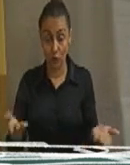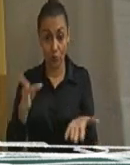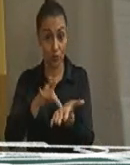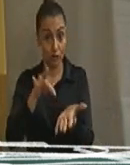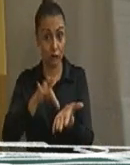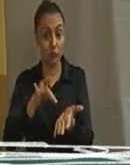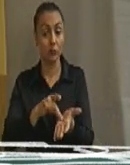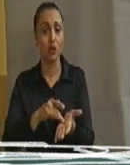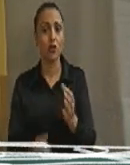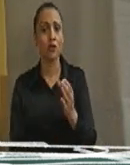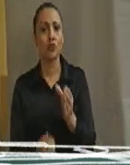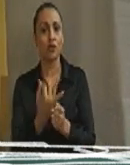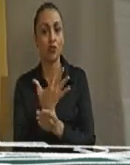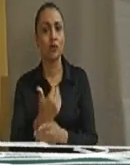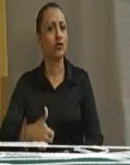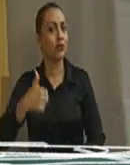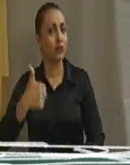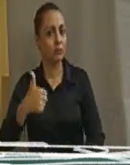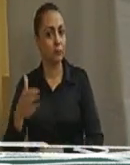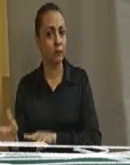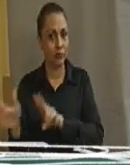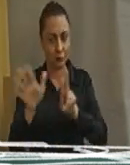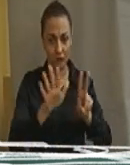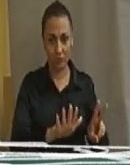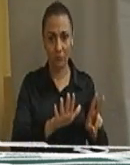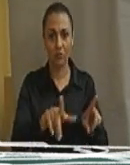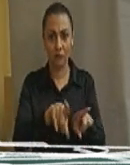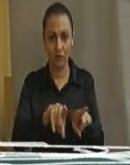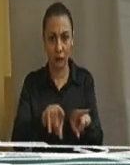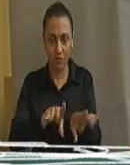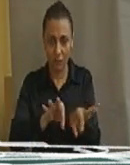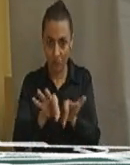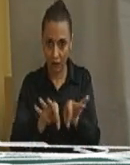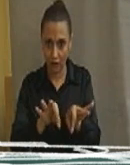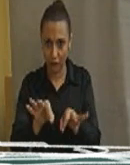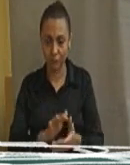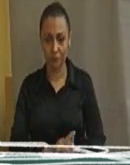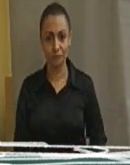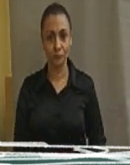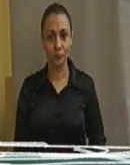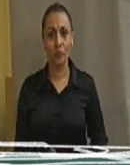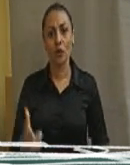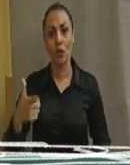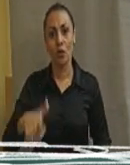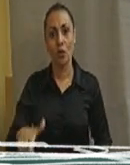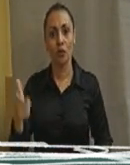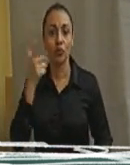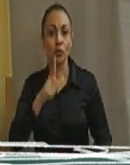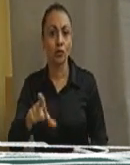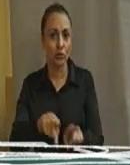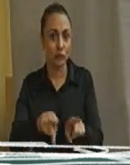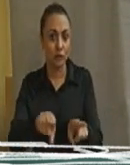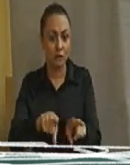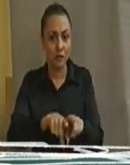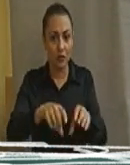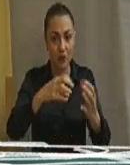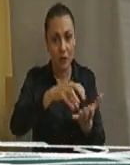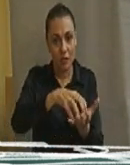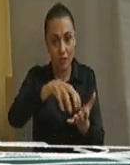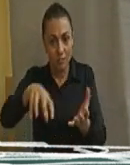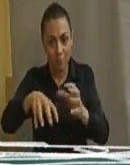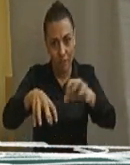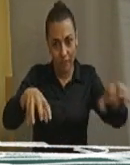nós surgiu logo nas primeiras demandas e foi abraçada pela equipe. Outra conquista foi a descentralização das